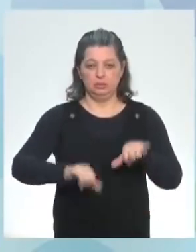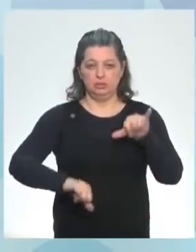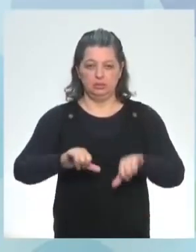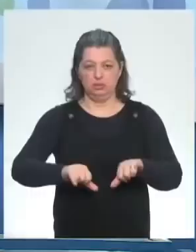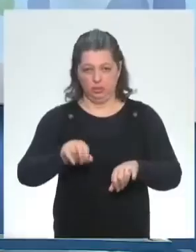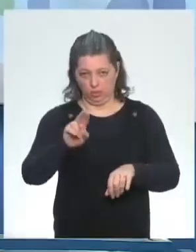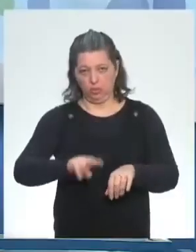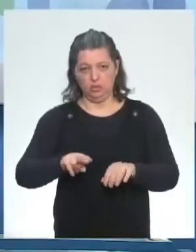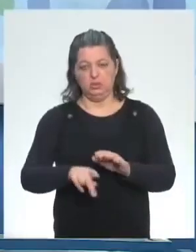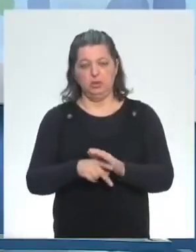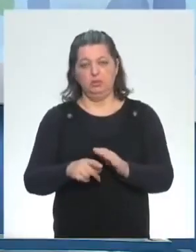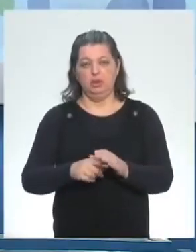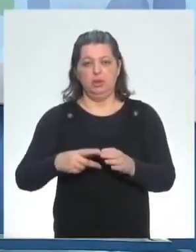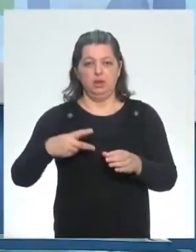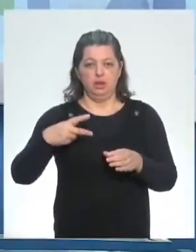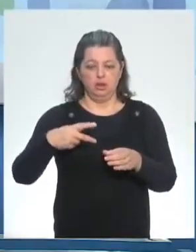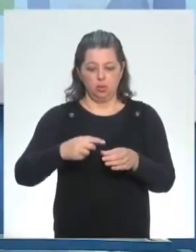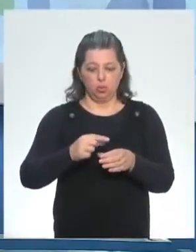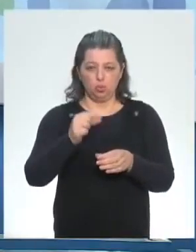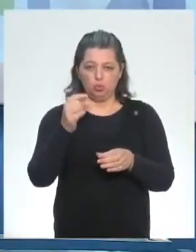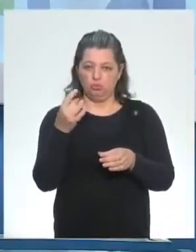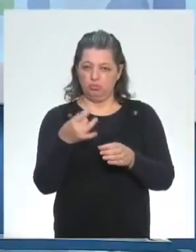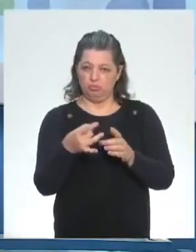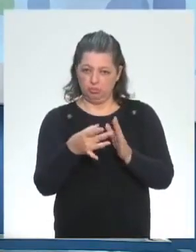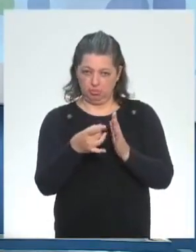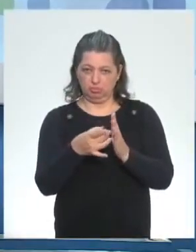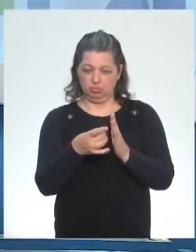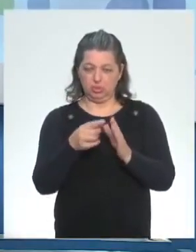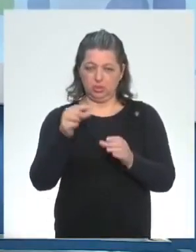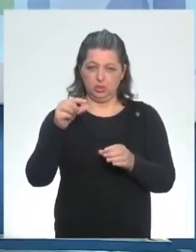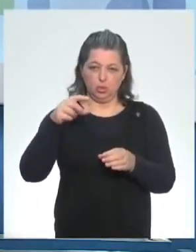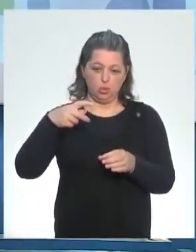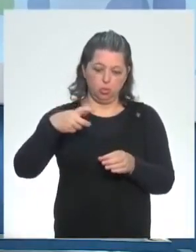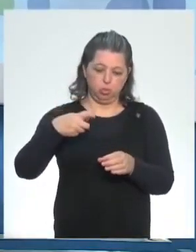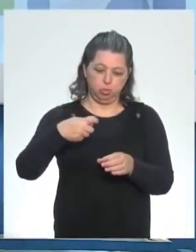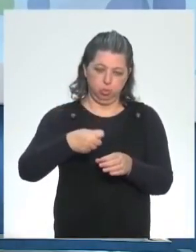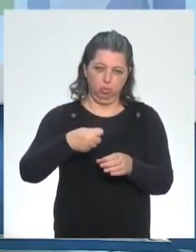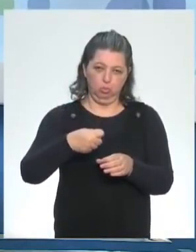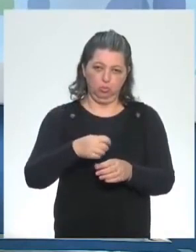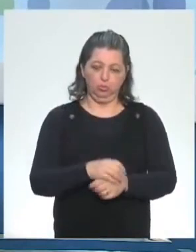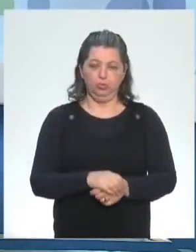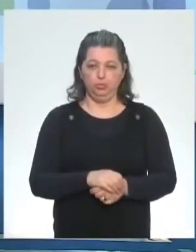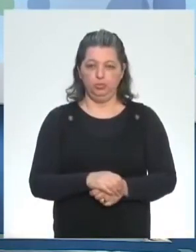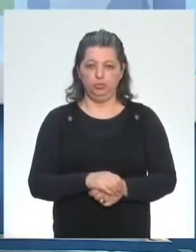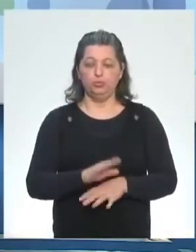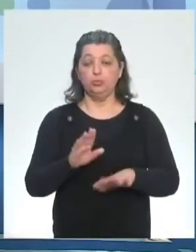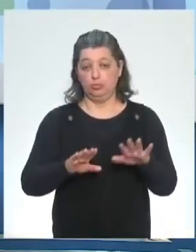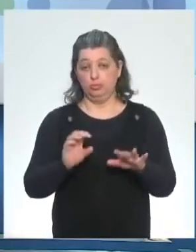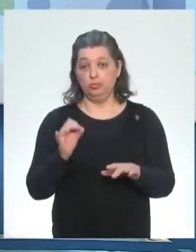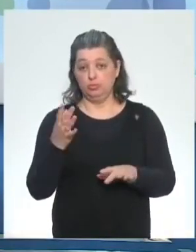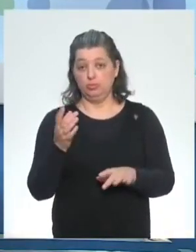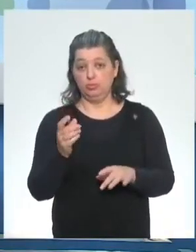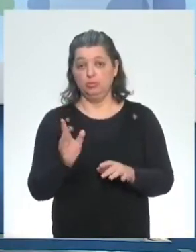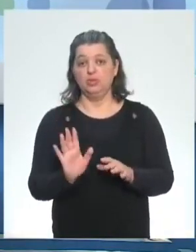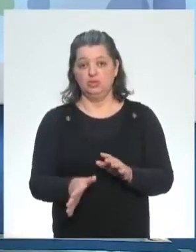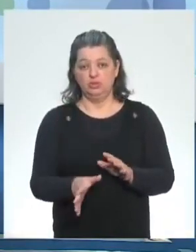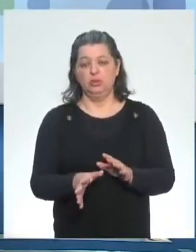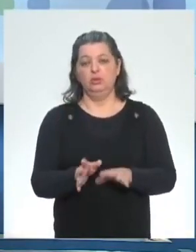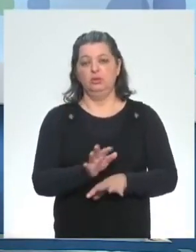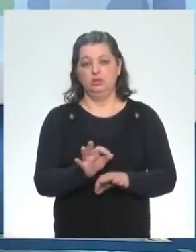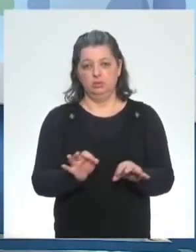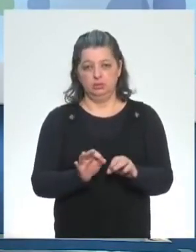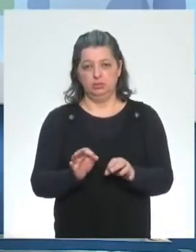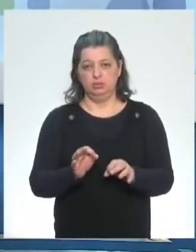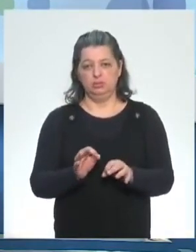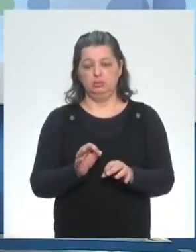bureta. Mas é dessa forma que eu vou usando. Às vezes, acontece como a gente já deixou a soda cáustica com a água há